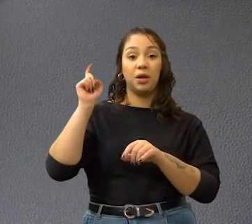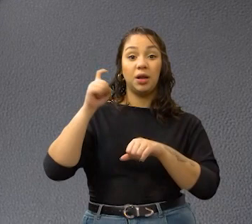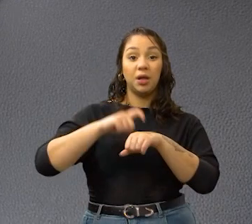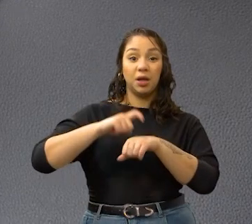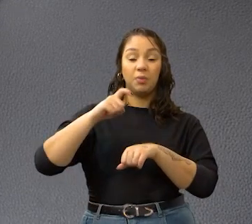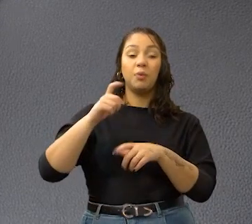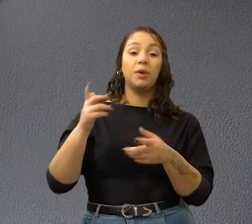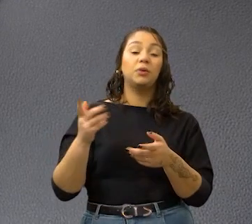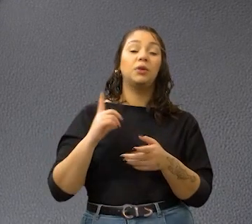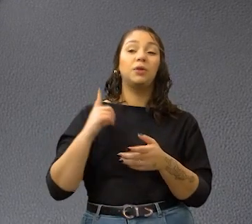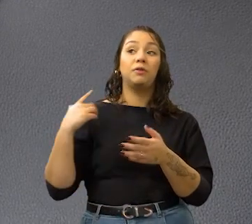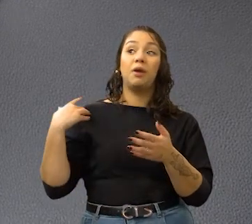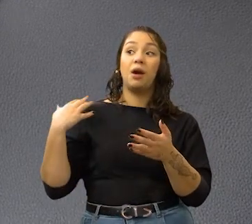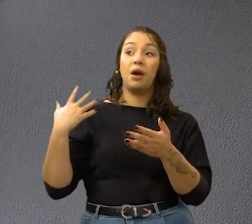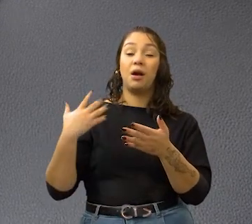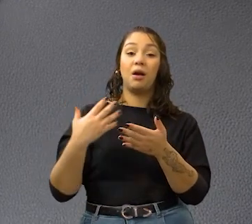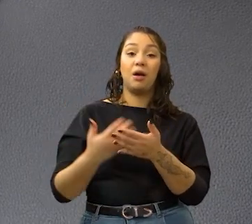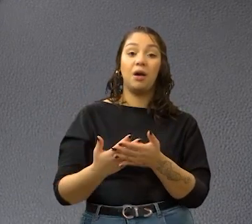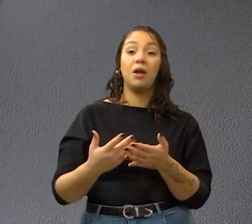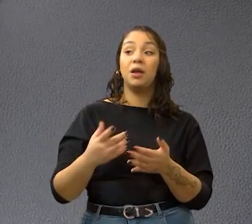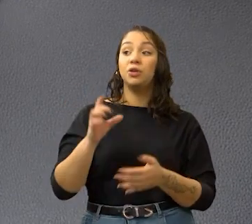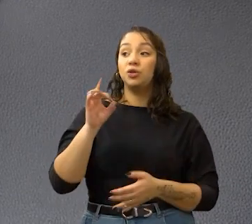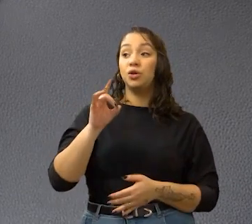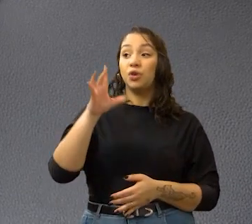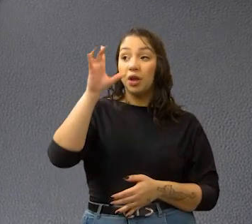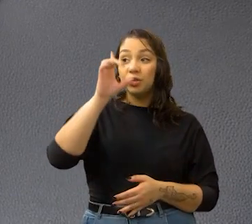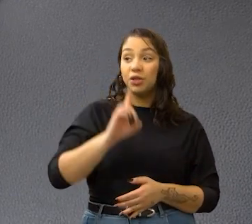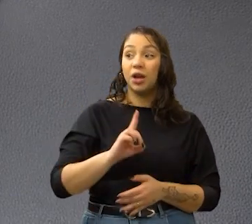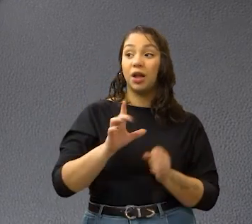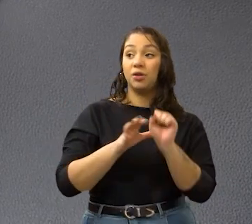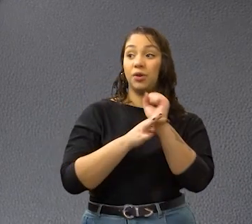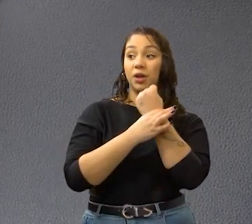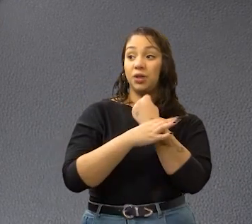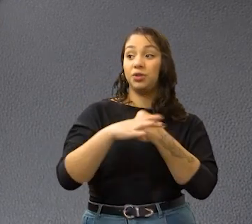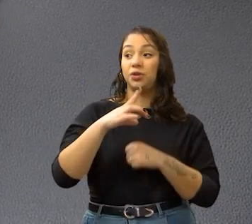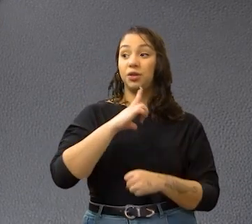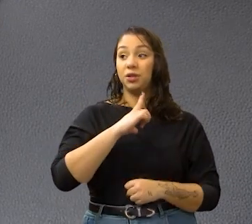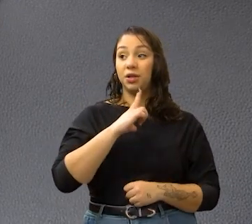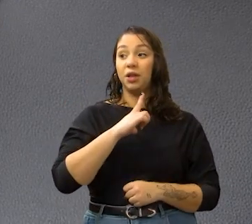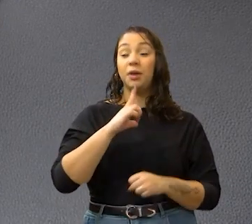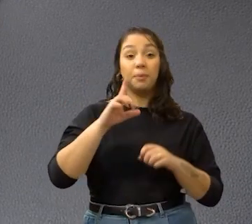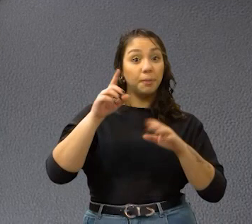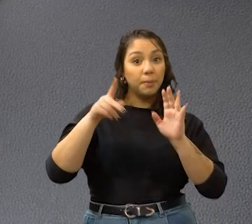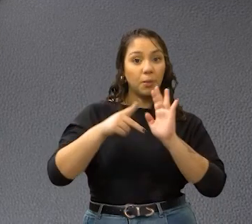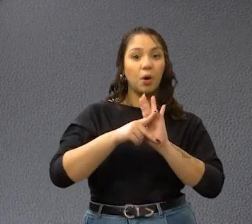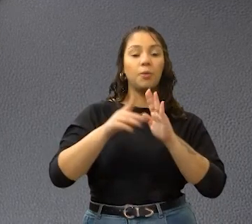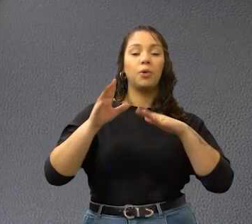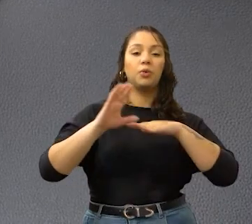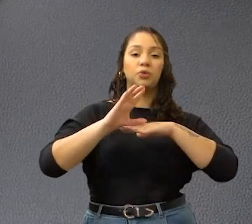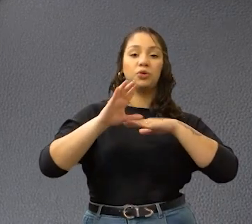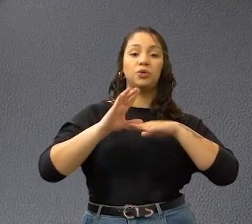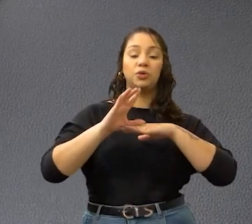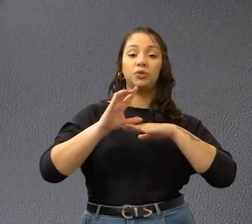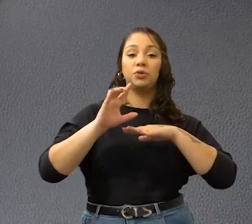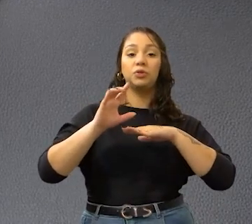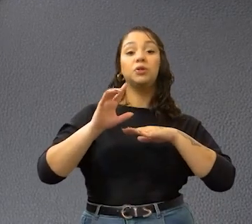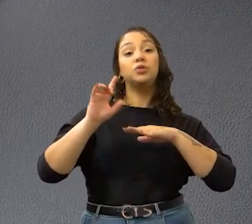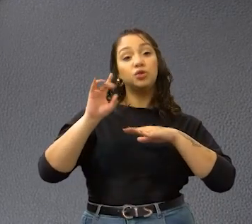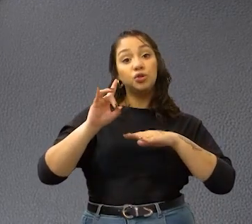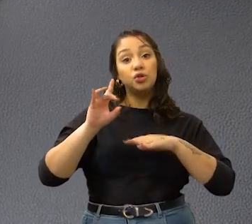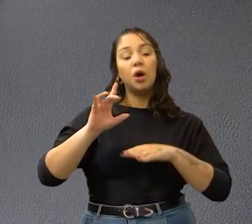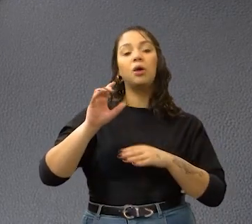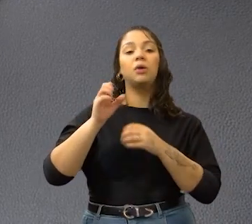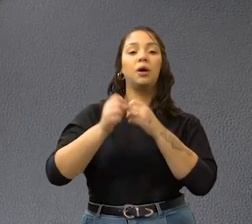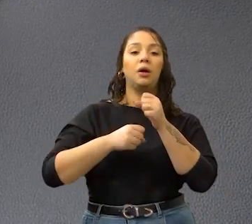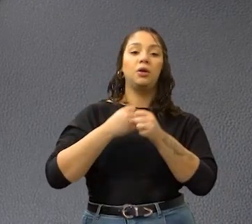violações de direitos que vieram na sequência, e a gente só vai ter os nossos direitos garantidos e assegurados pela Constituição a